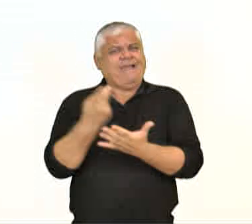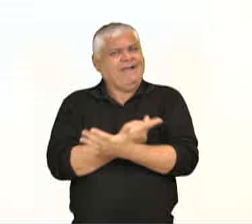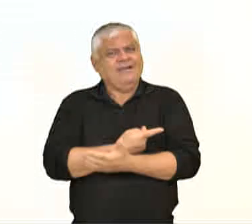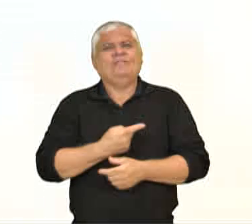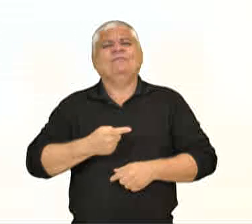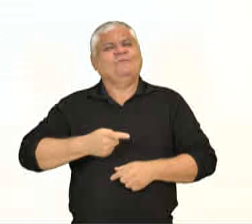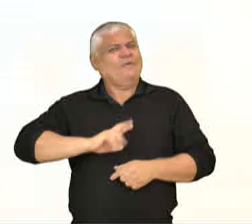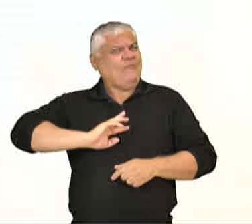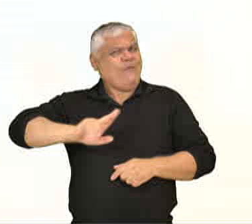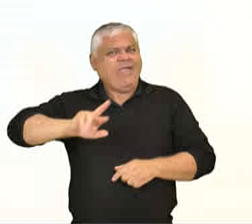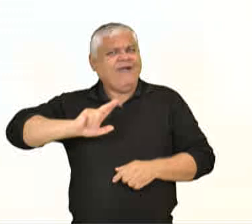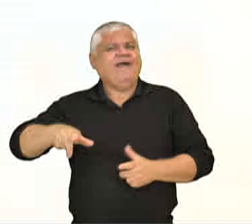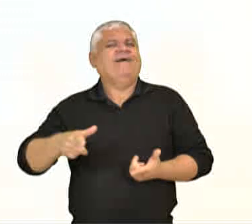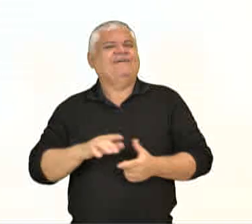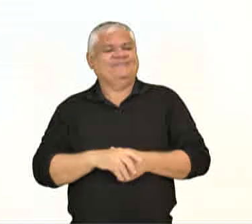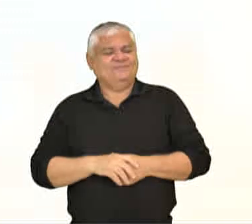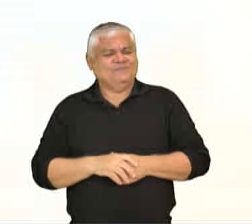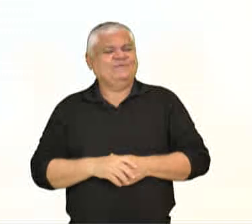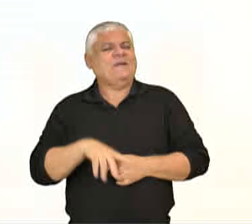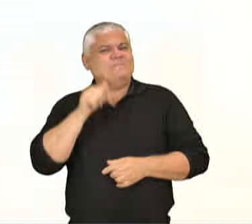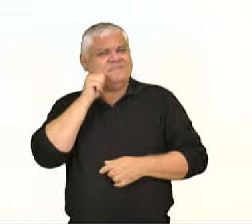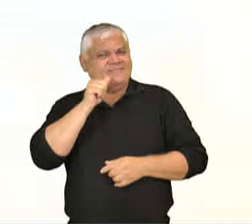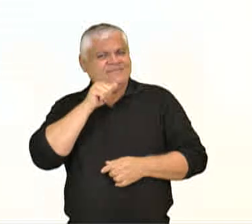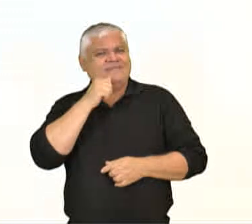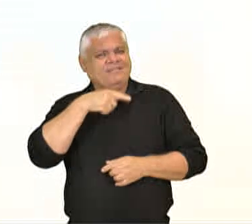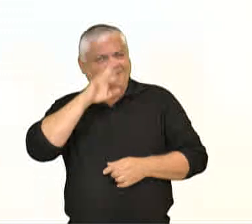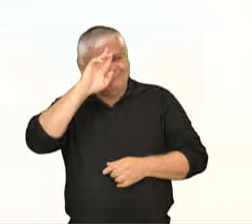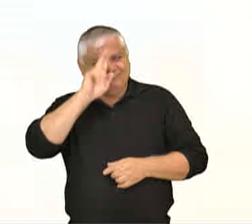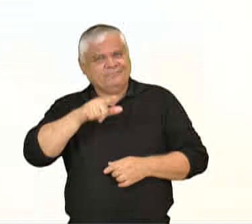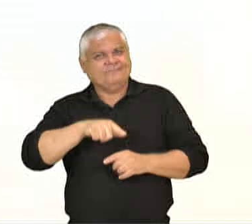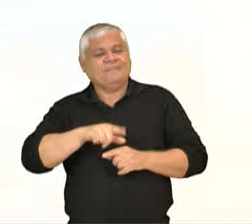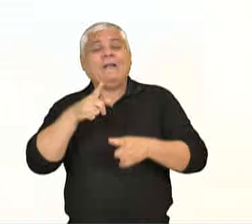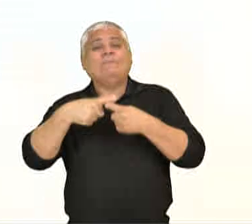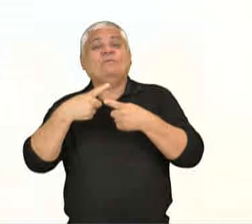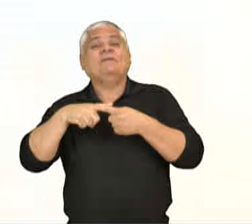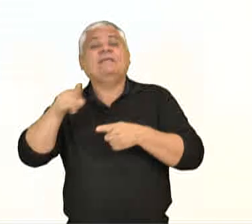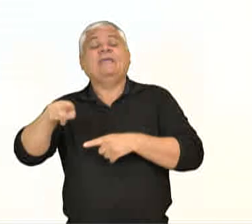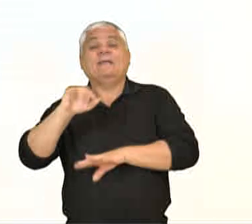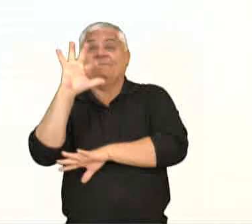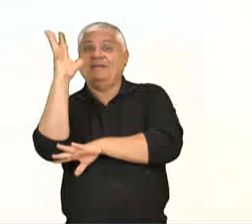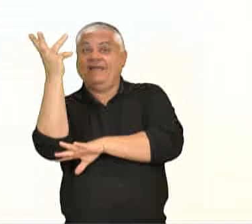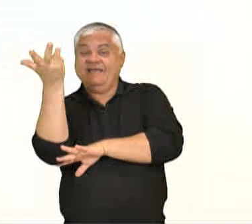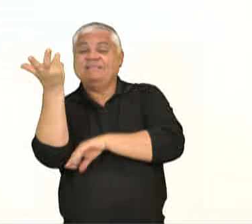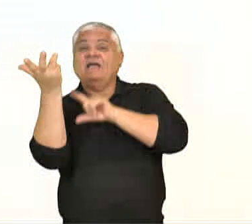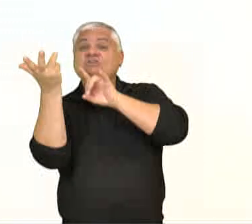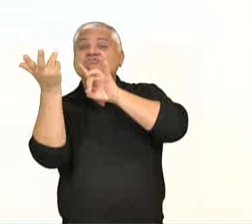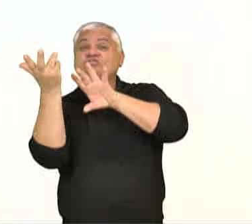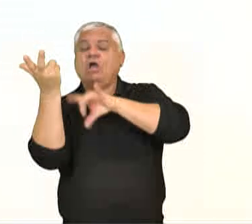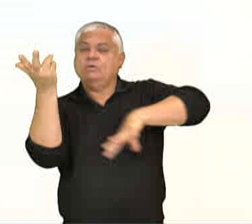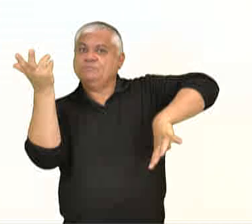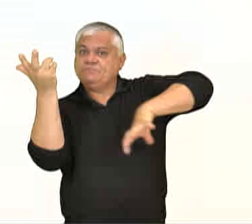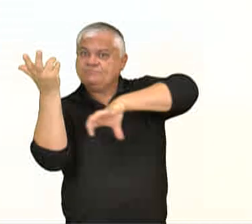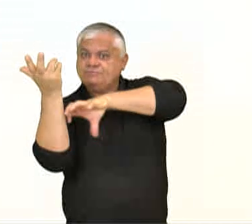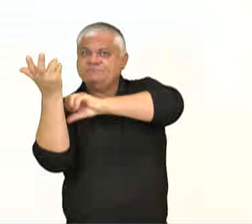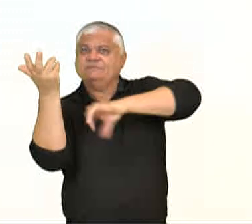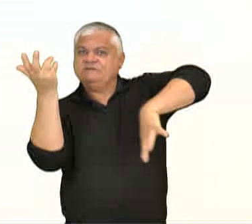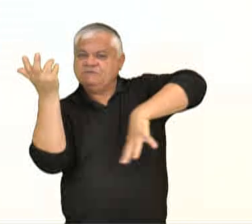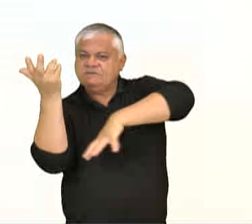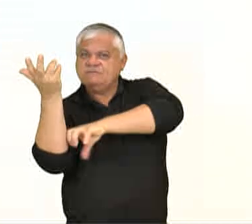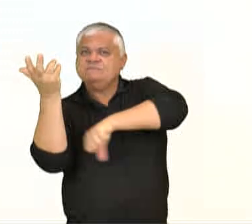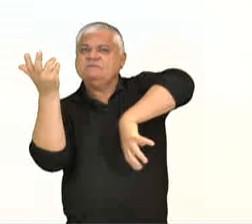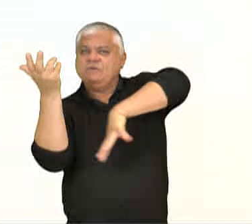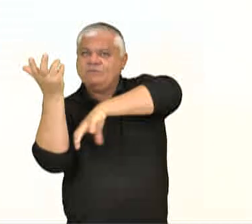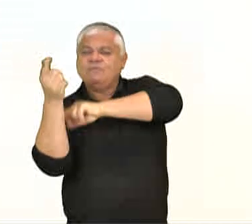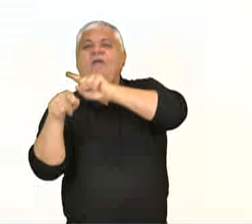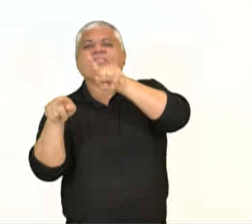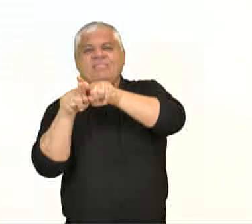Claro que não estão corretas, houve um equívoco aí, pois as plantas além de realizar o processo da